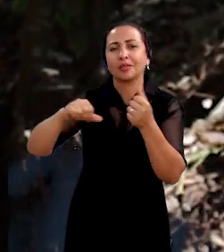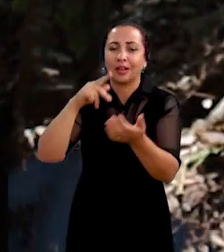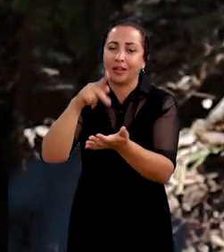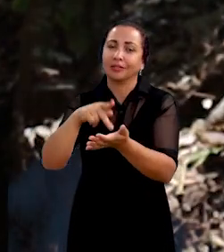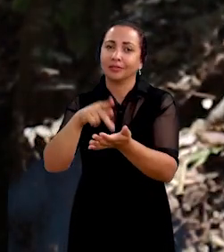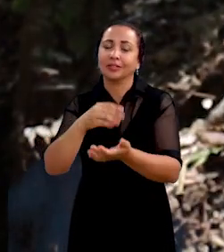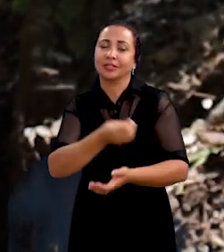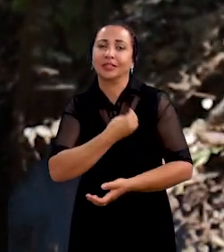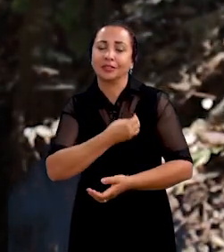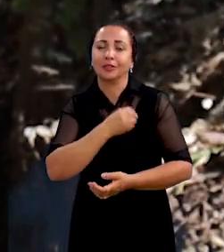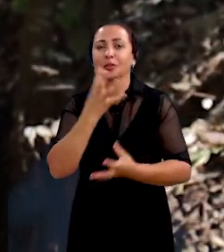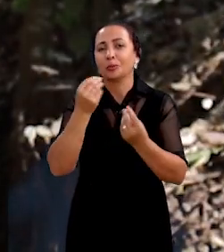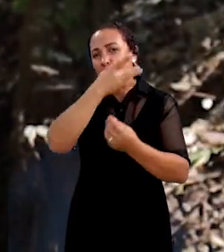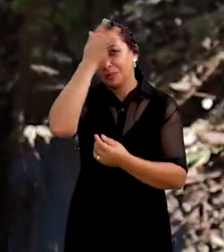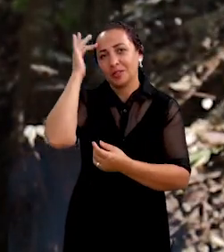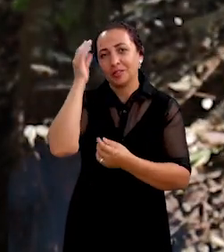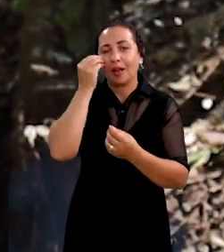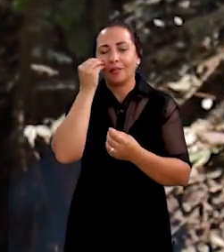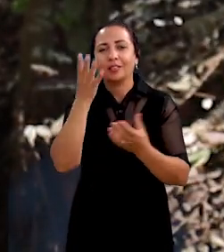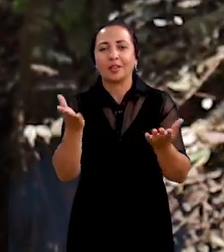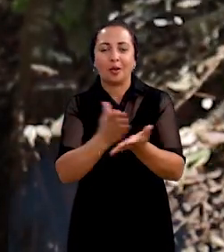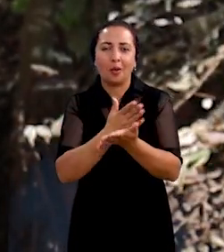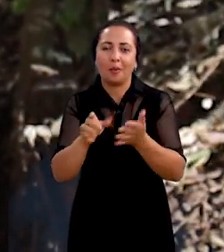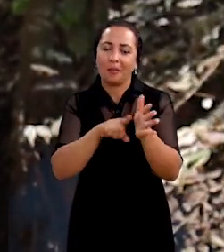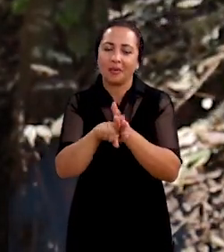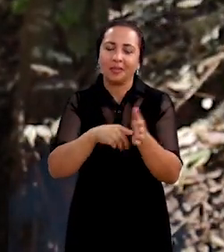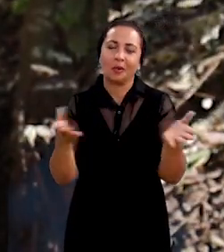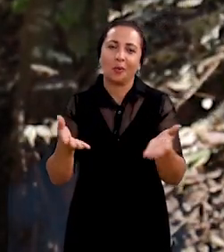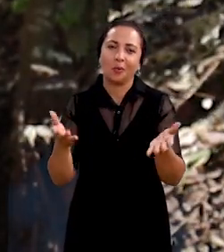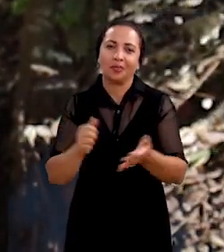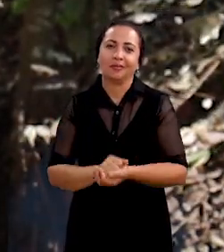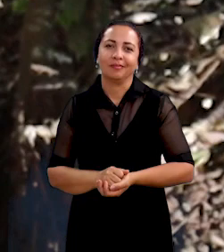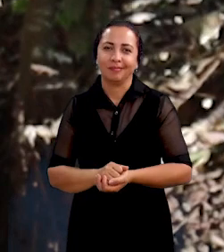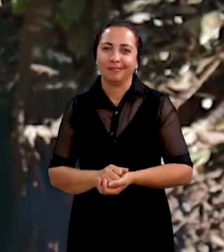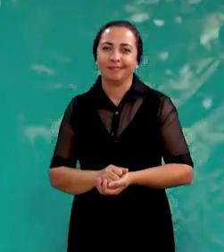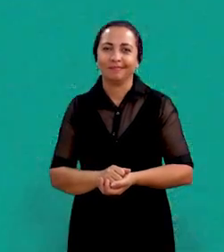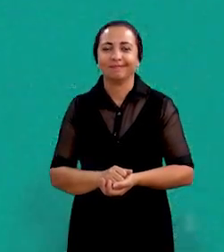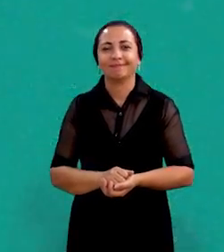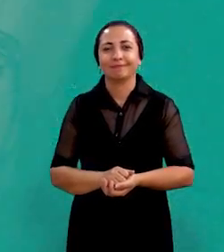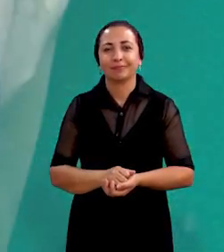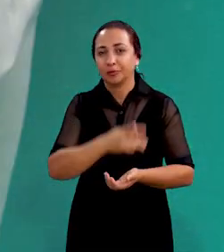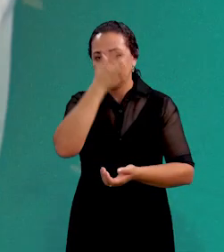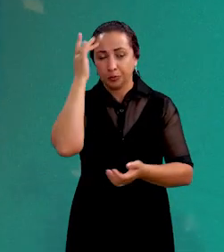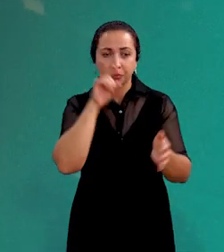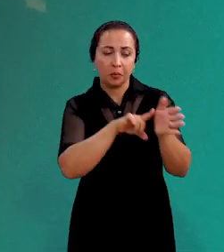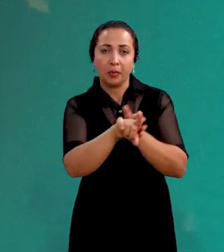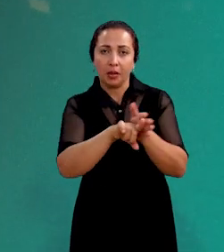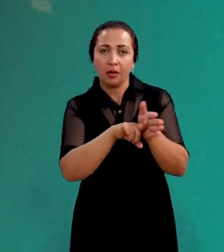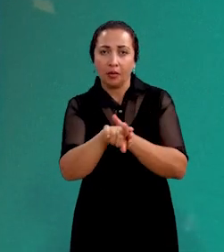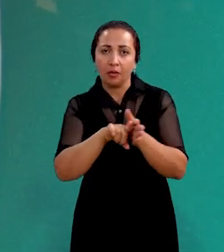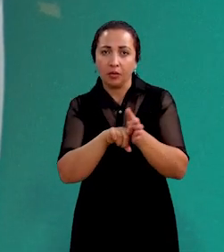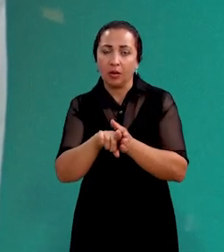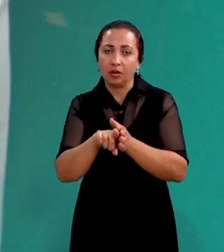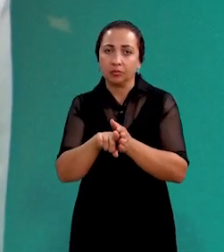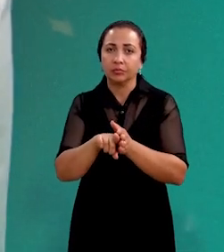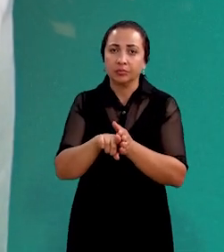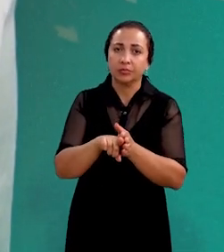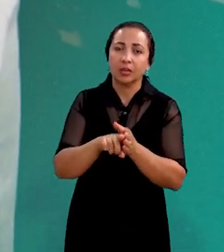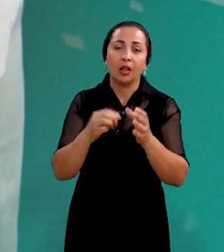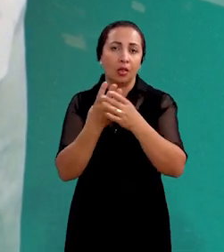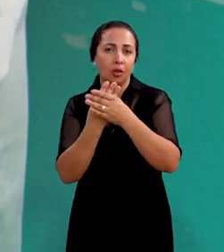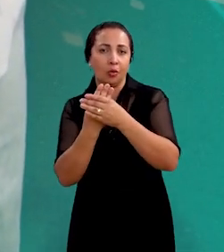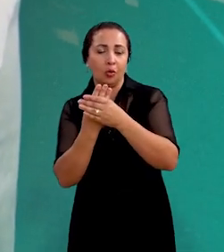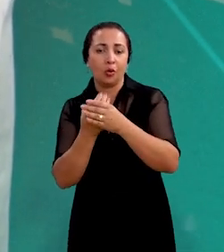transformado a realidade de muita gente. Veja agora as pesquisas que vamos acompanhar hoje. Pesquisadores da Universidade Federal